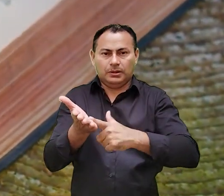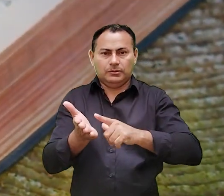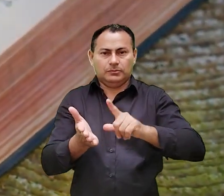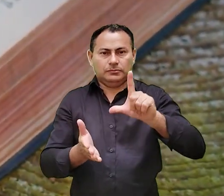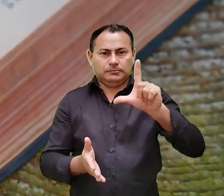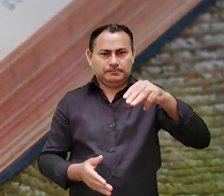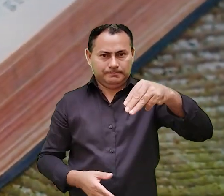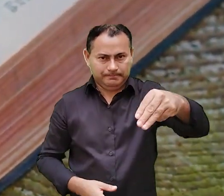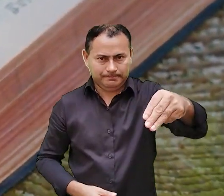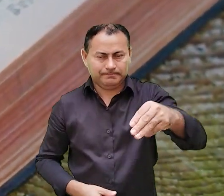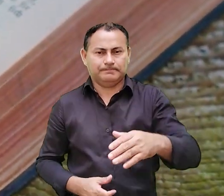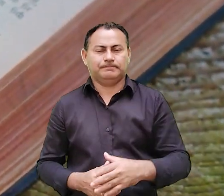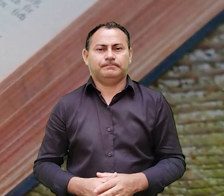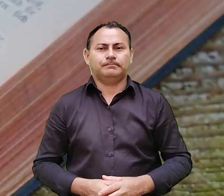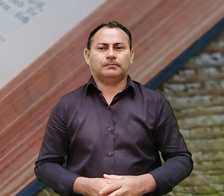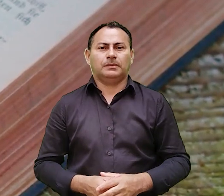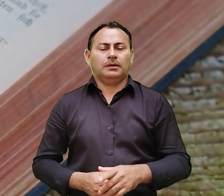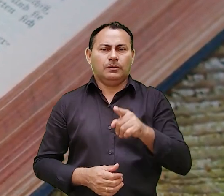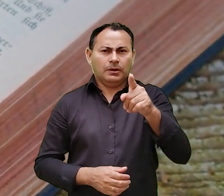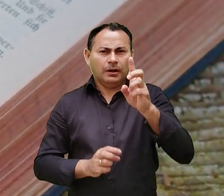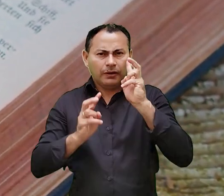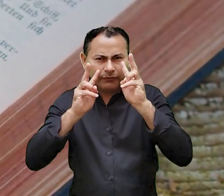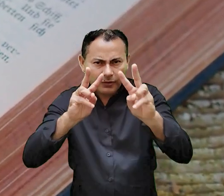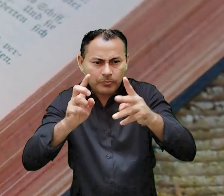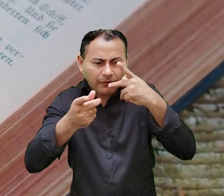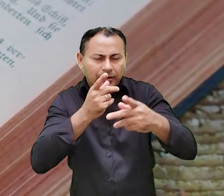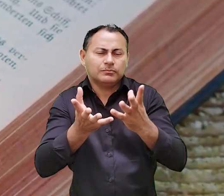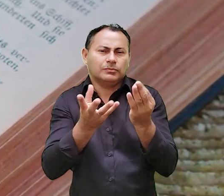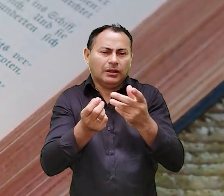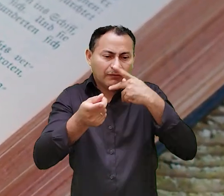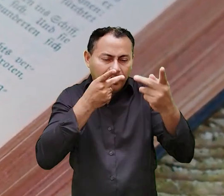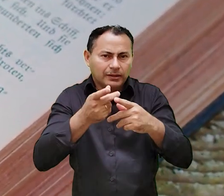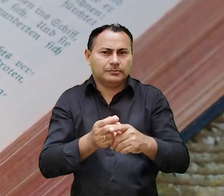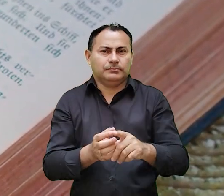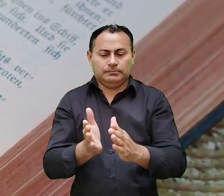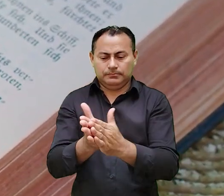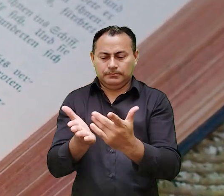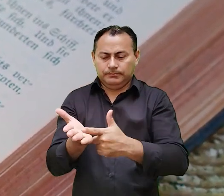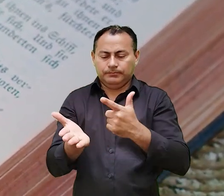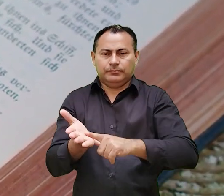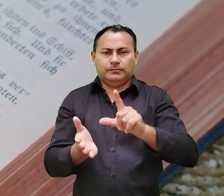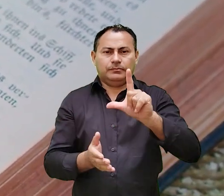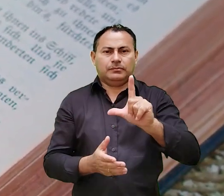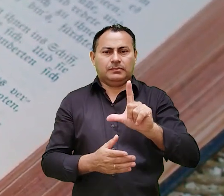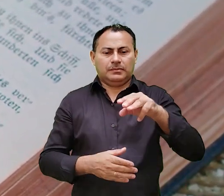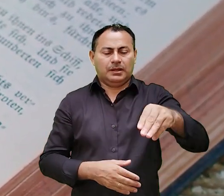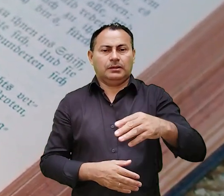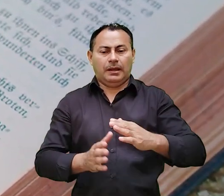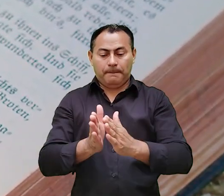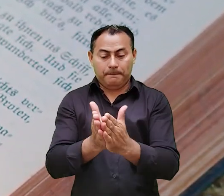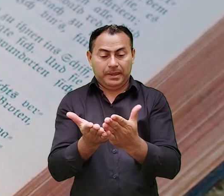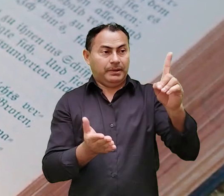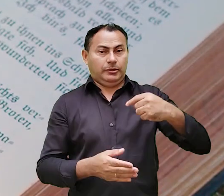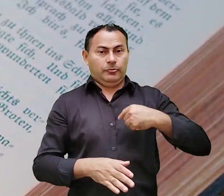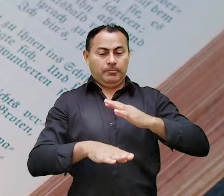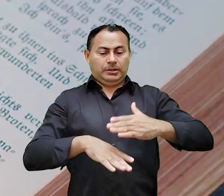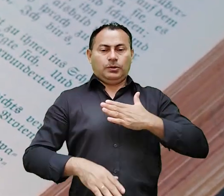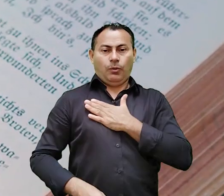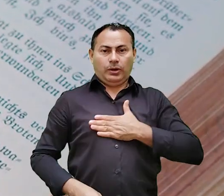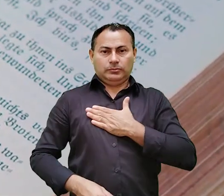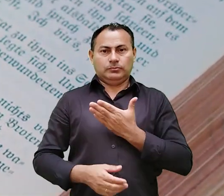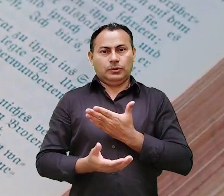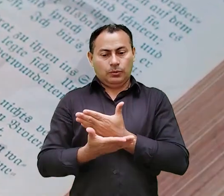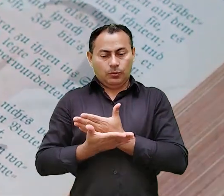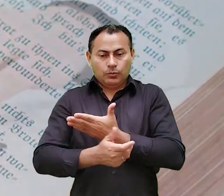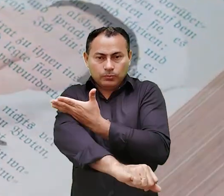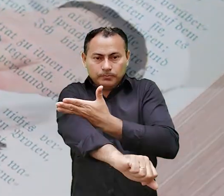do livro de Lamentações. Vocês já me ouviram falar várias vezes, esse é o livro da Bíblia que eu mais gosto. Tenho